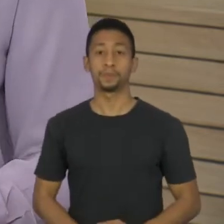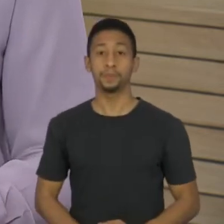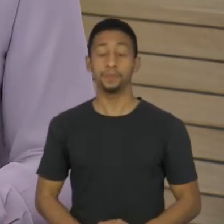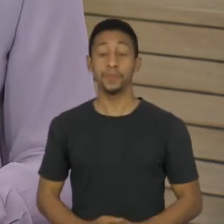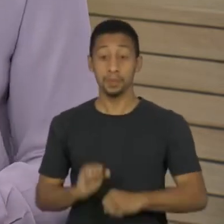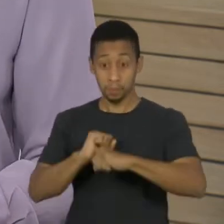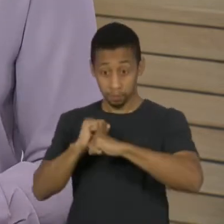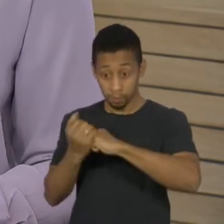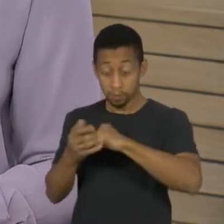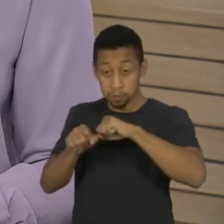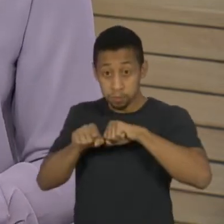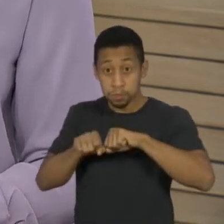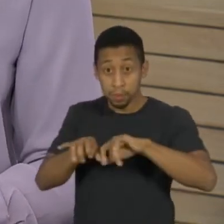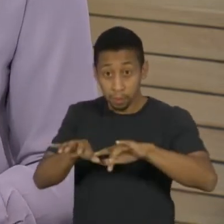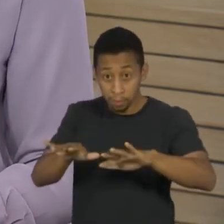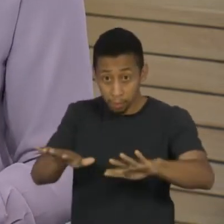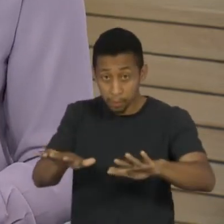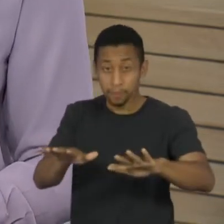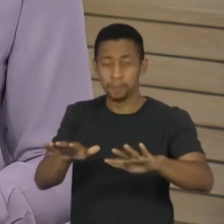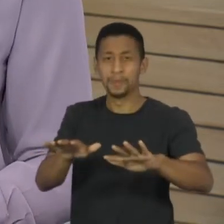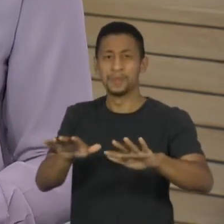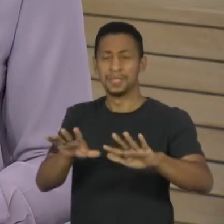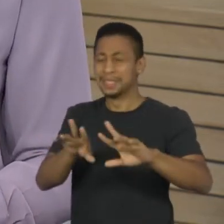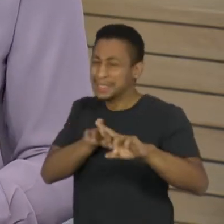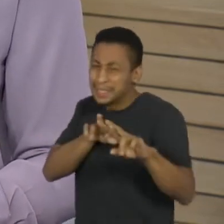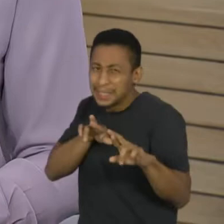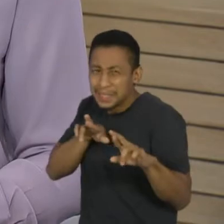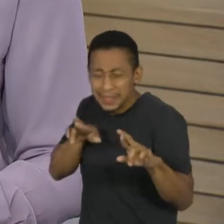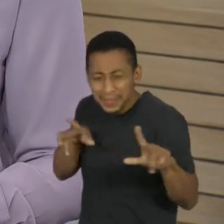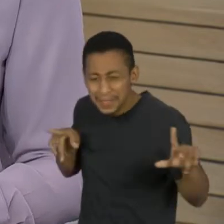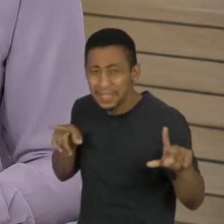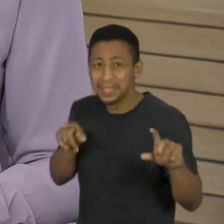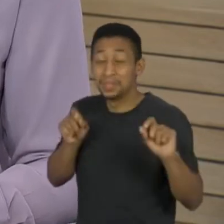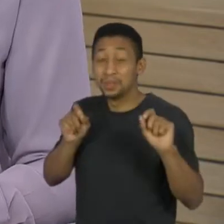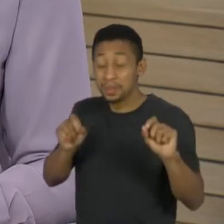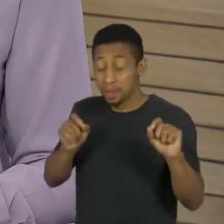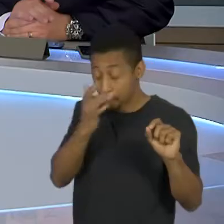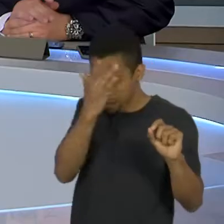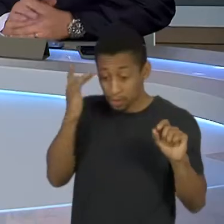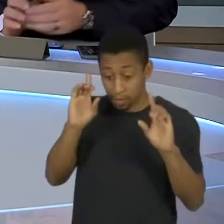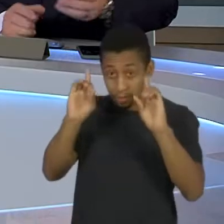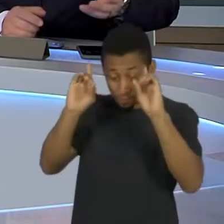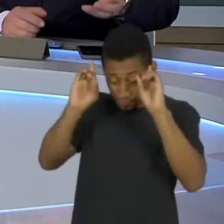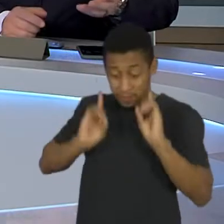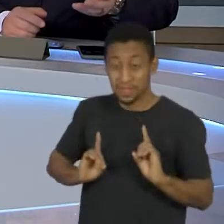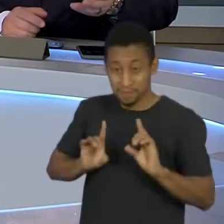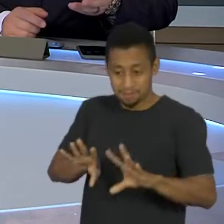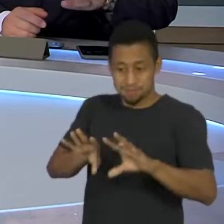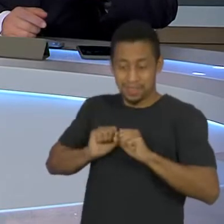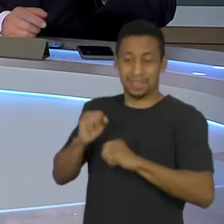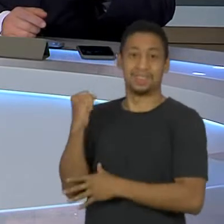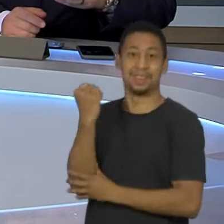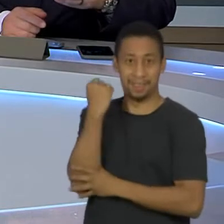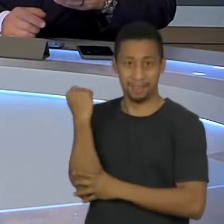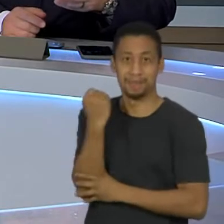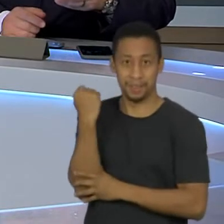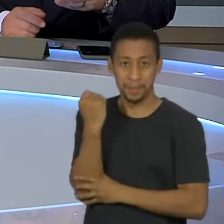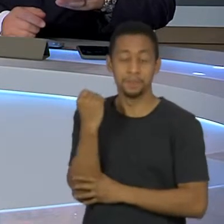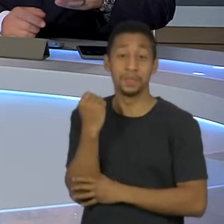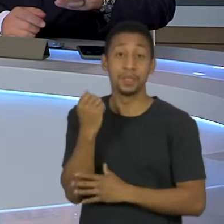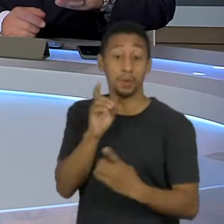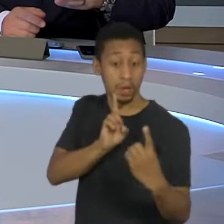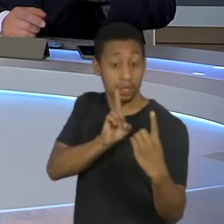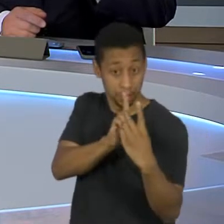A pandemia tem impacto diferente e, em geral, mais grave sobre a pessoa com deficiência. Pois é, isso tanto no atendimento à